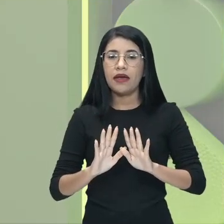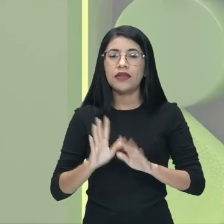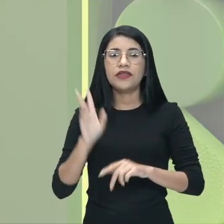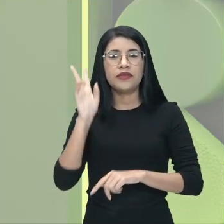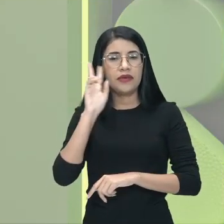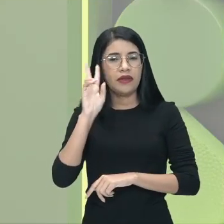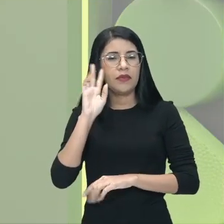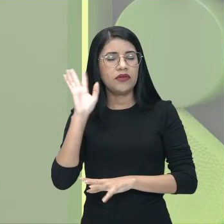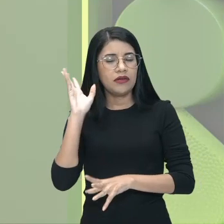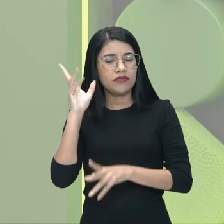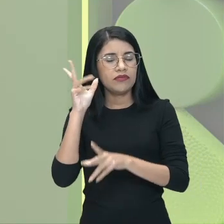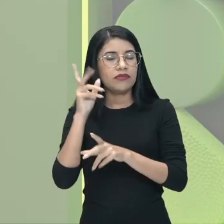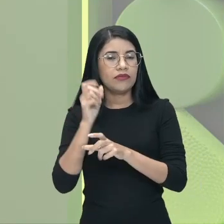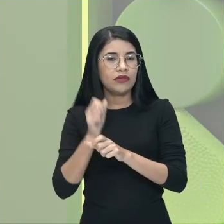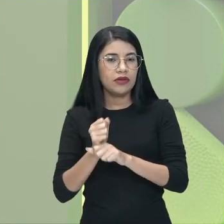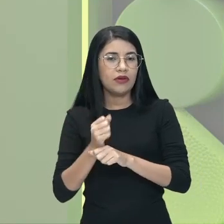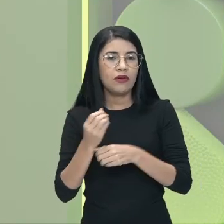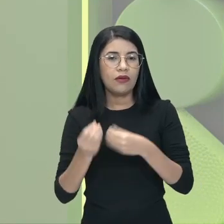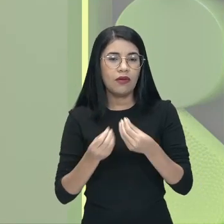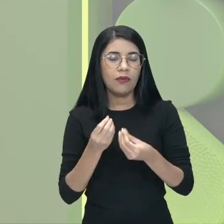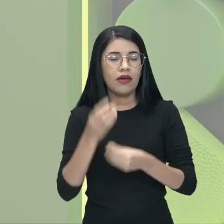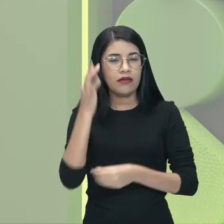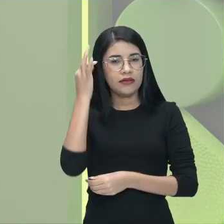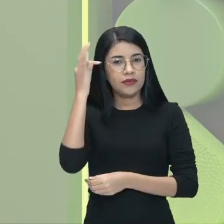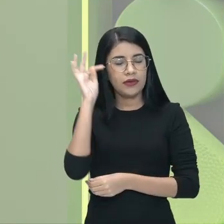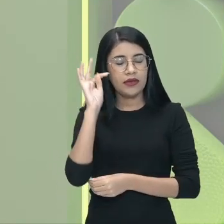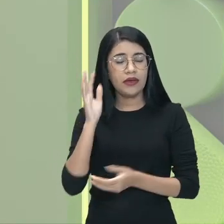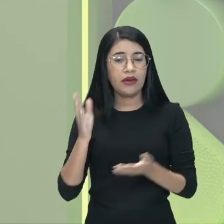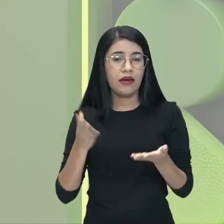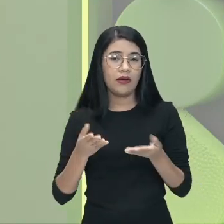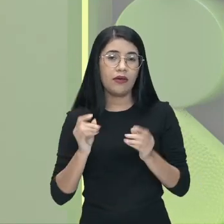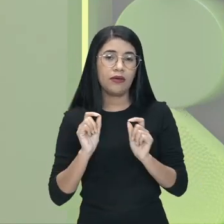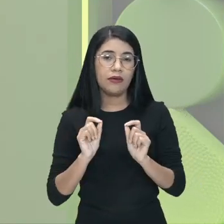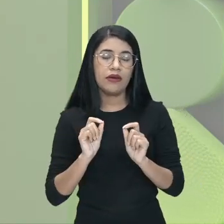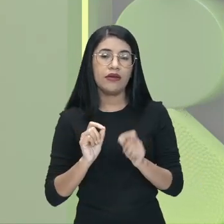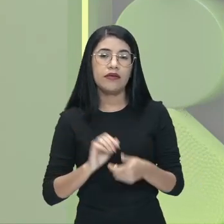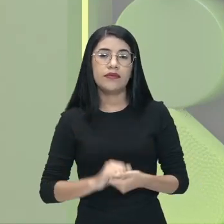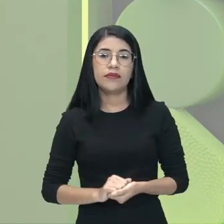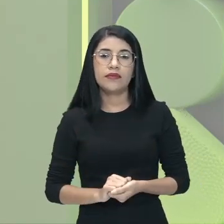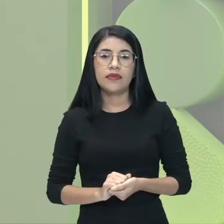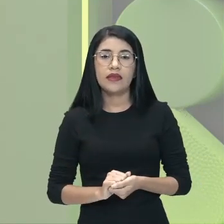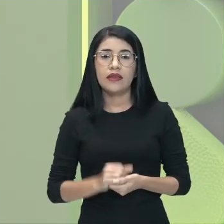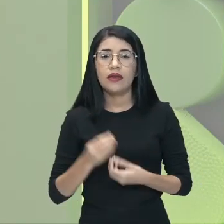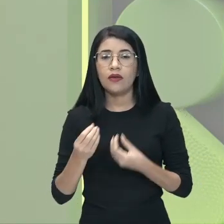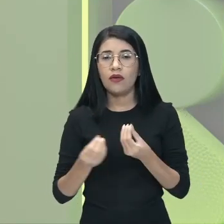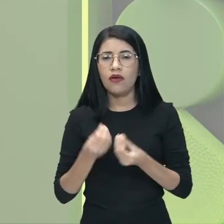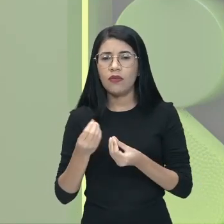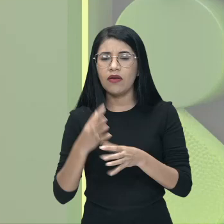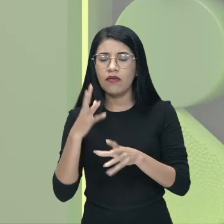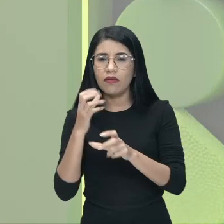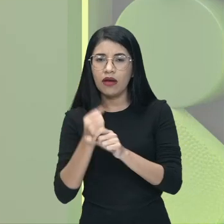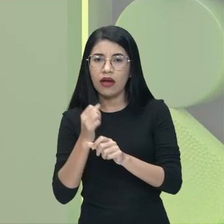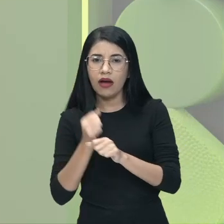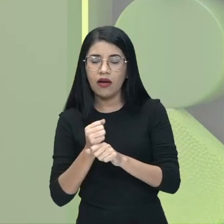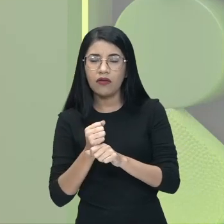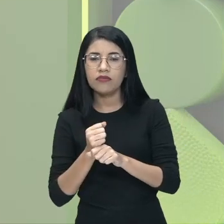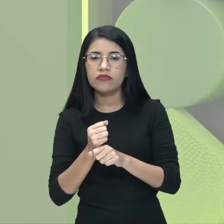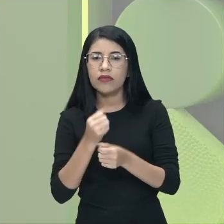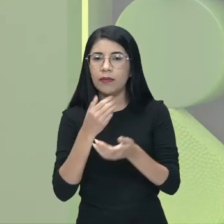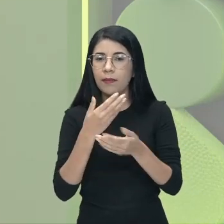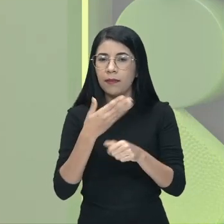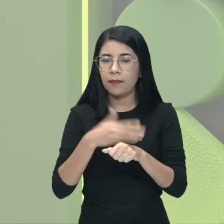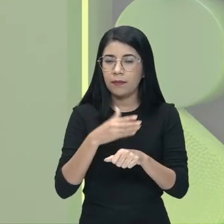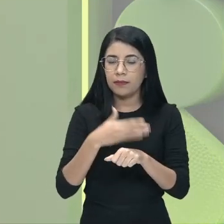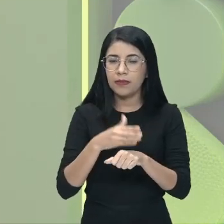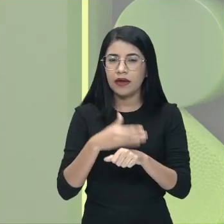para você essa parte. E agora nós vamos ver exatamente as aplicações, ou seja, quando eu falo de